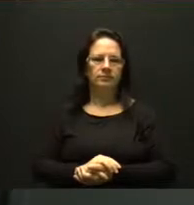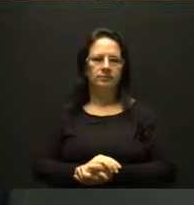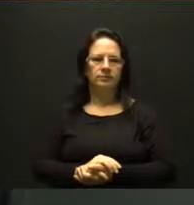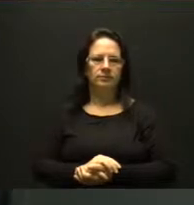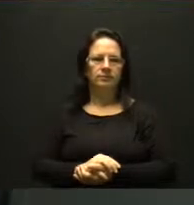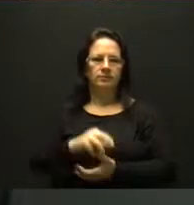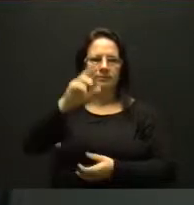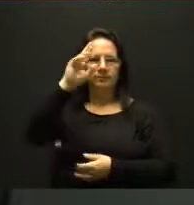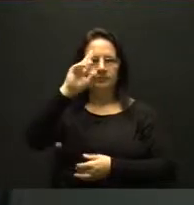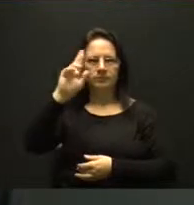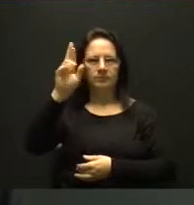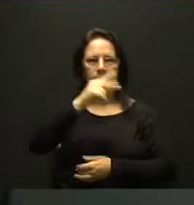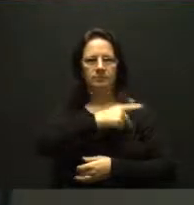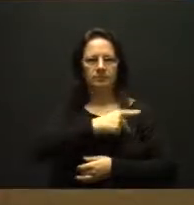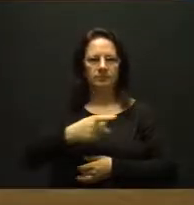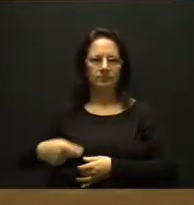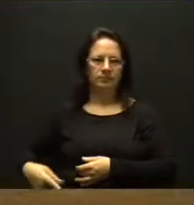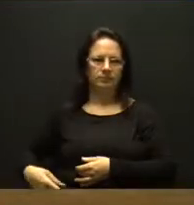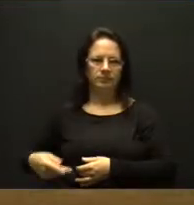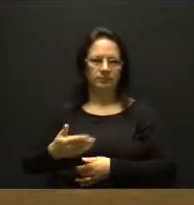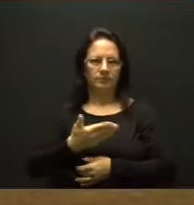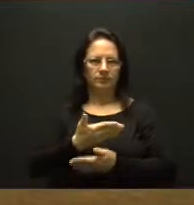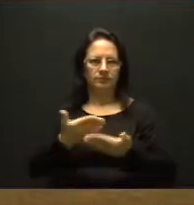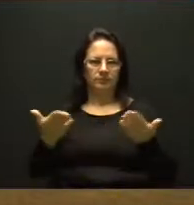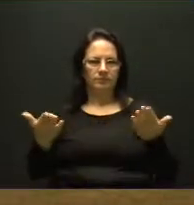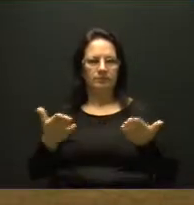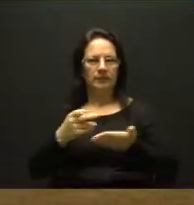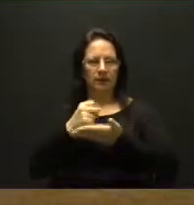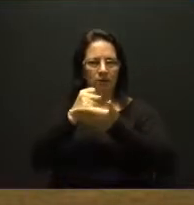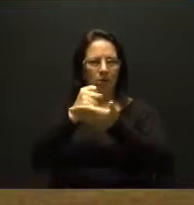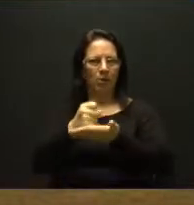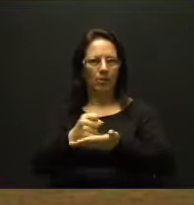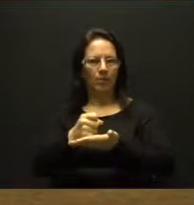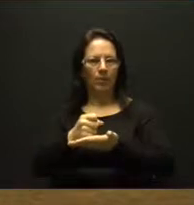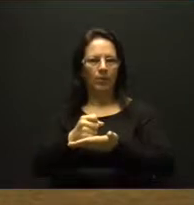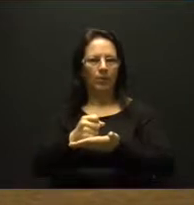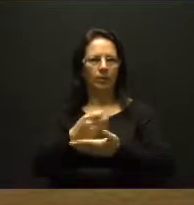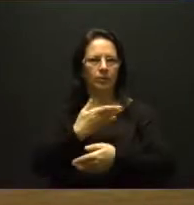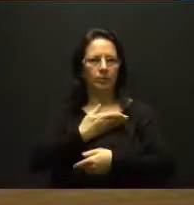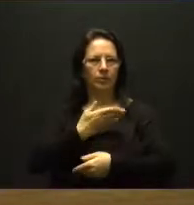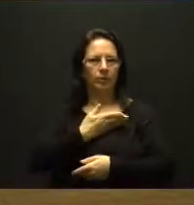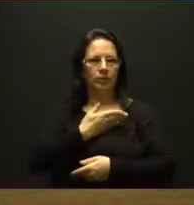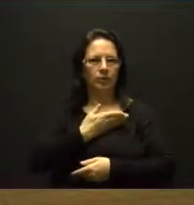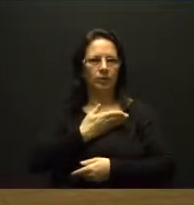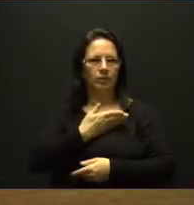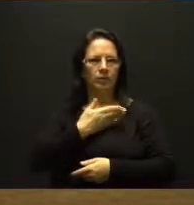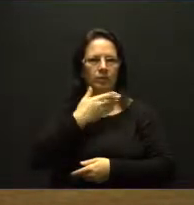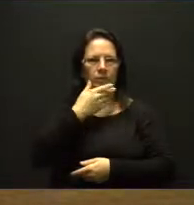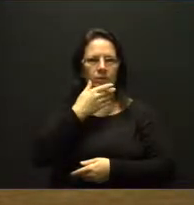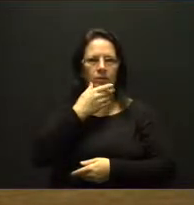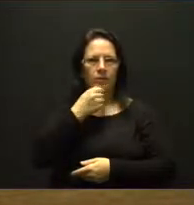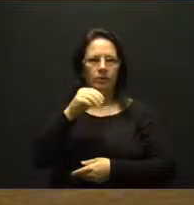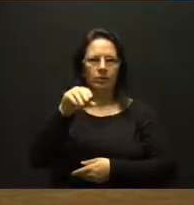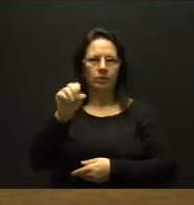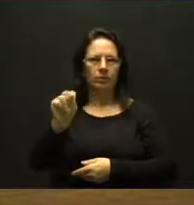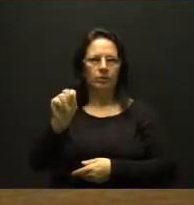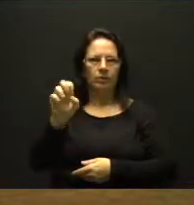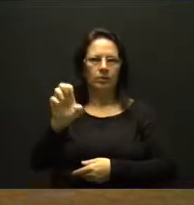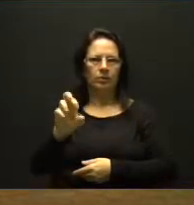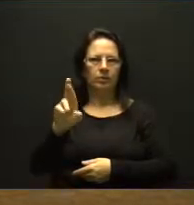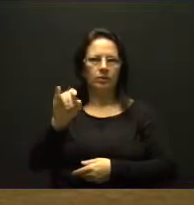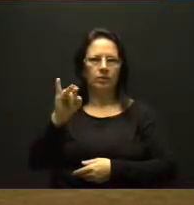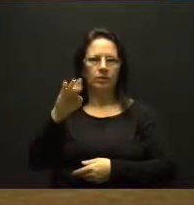seu presidente e nobres pares a dar um apoio aqui é o nosso nome companheiro dos calçados que muito